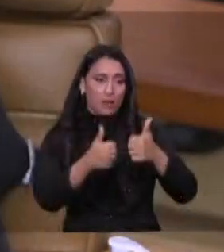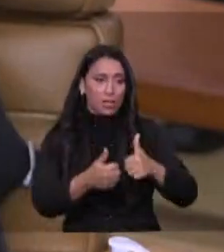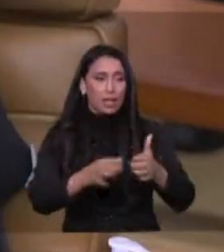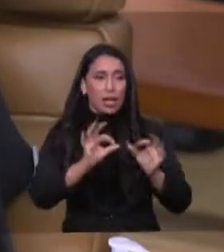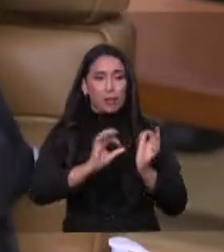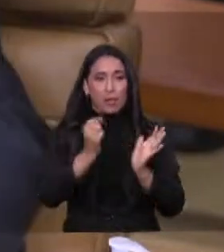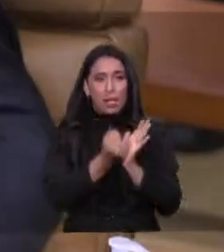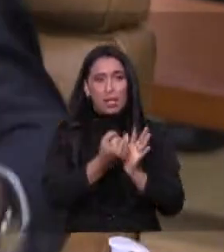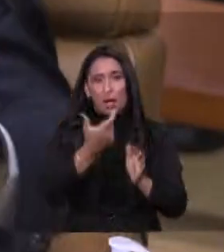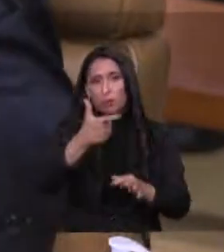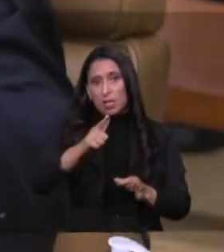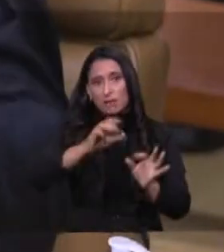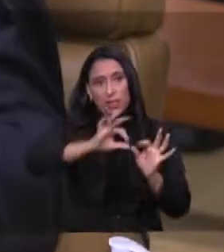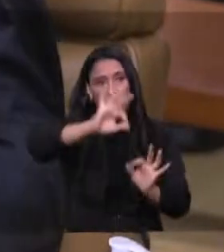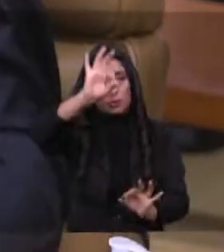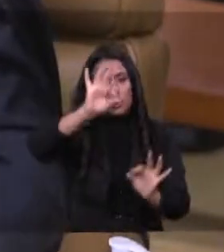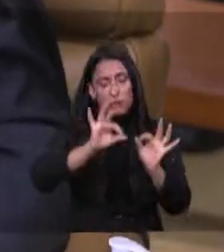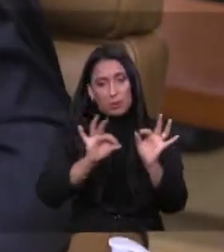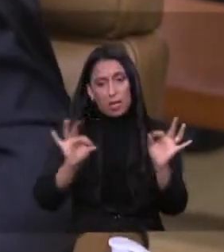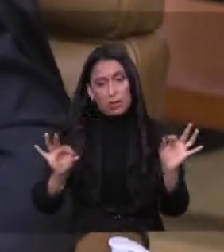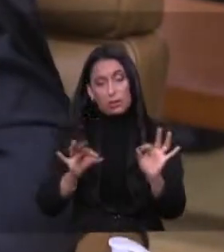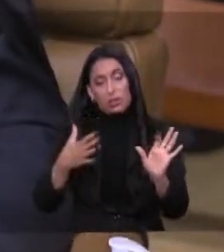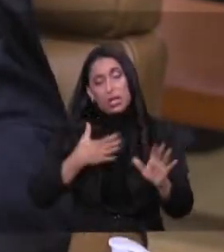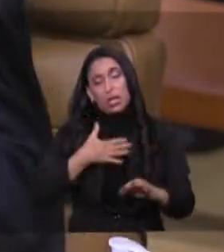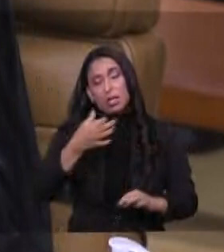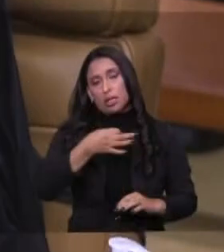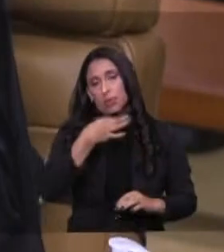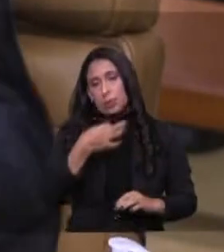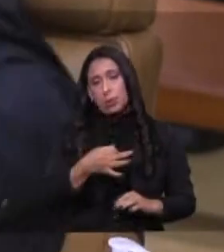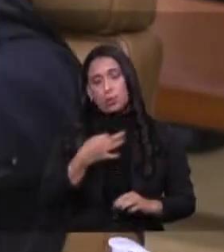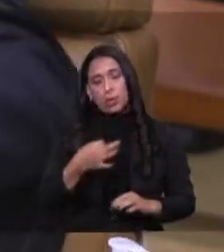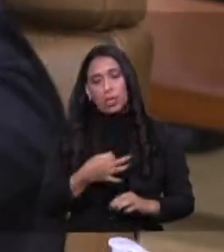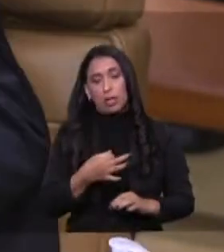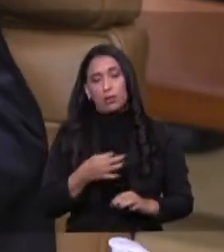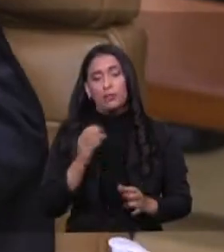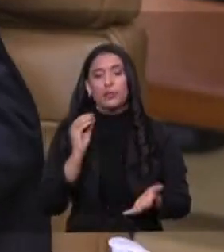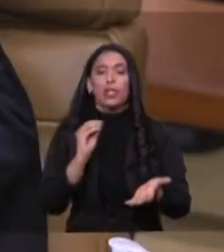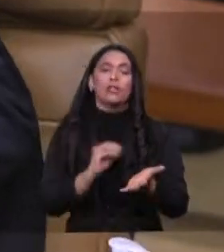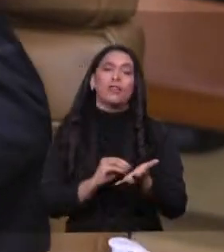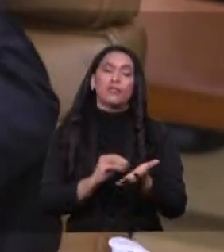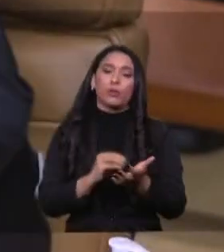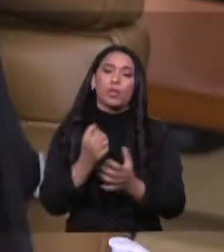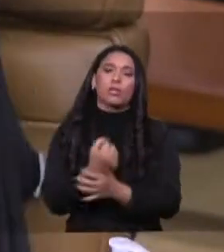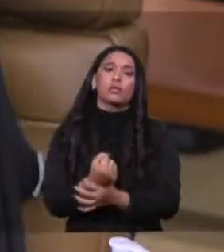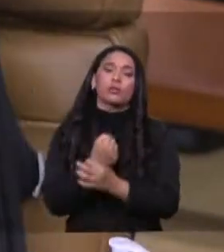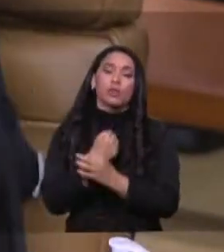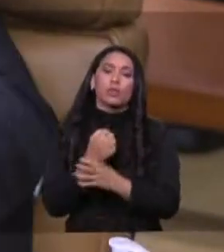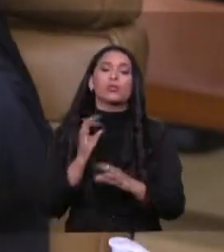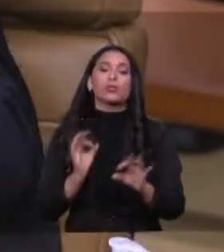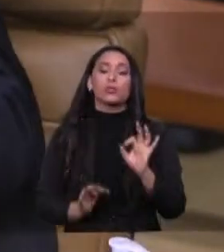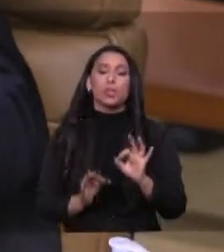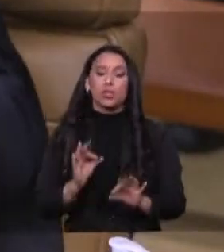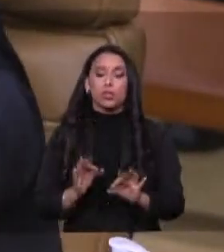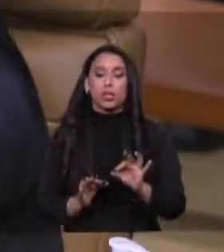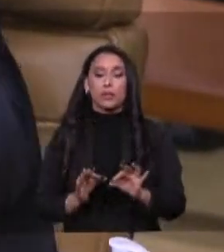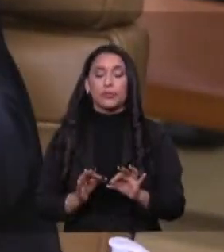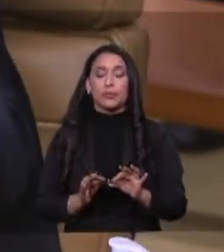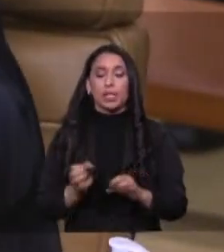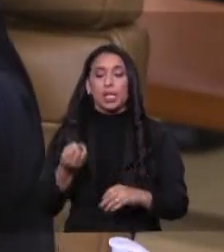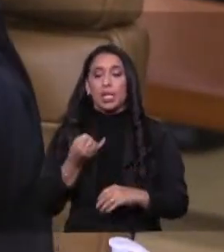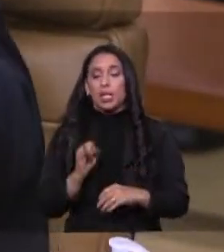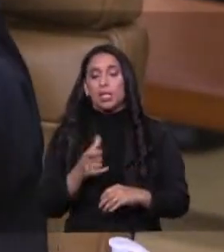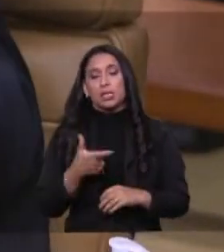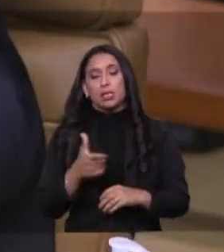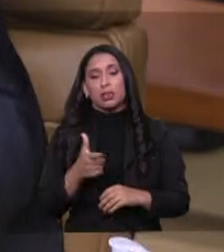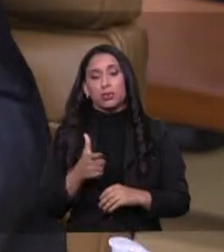e, sob a minha ótica, haverá uma grande insegurança jurídica se nós não